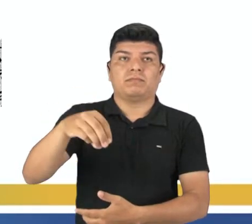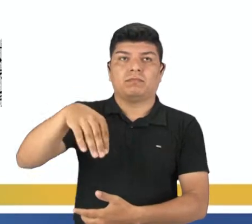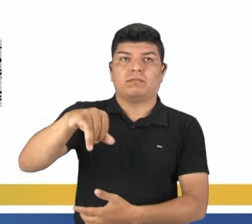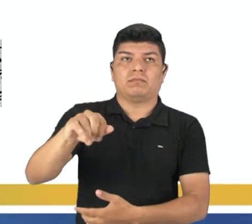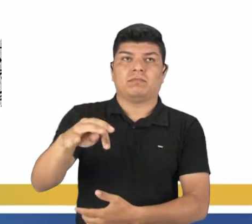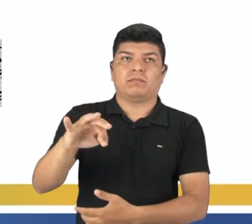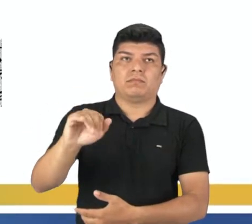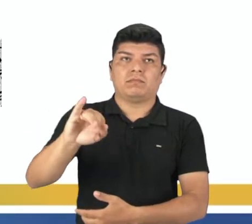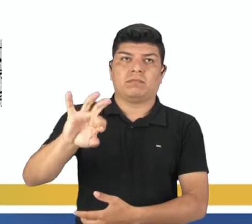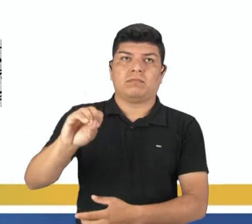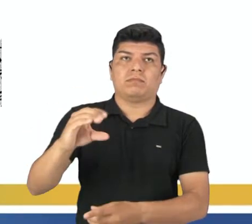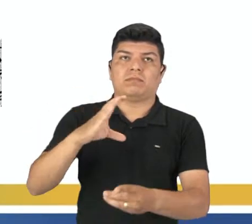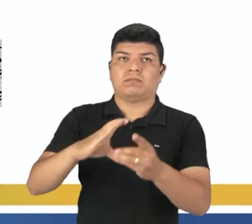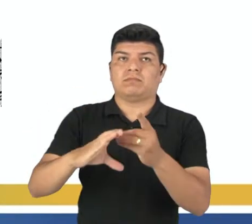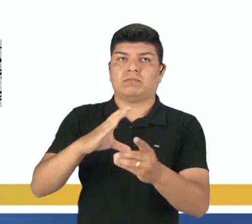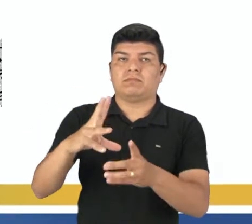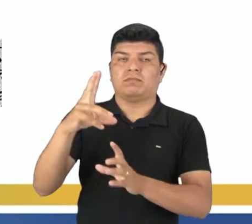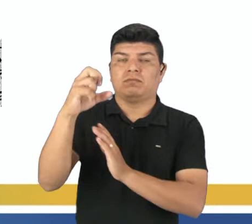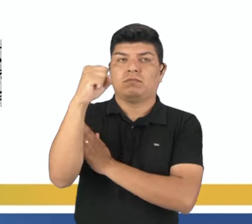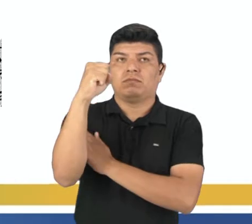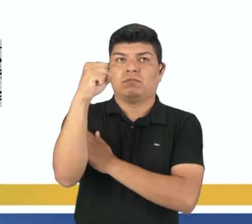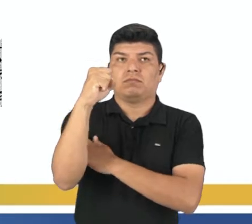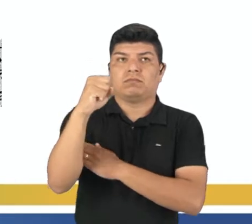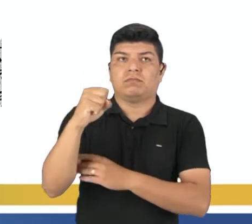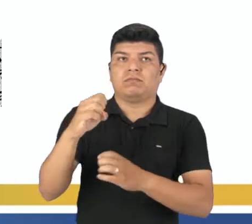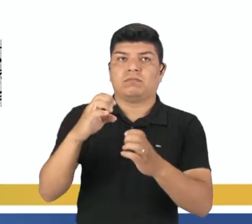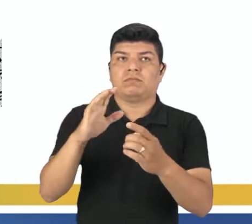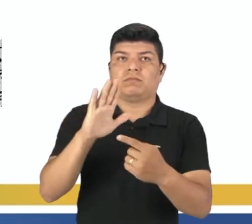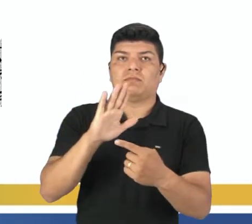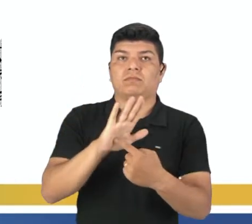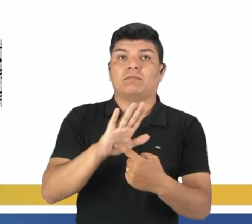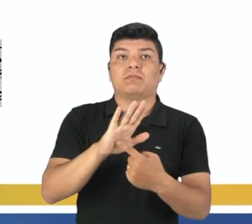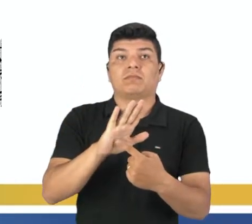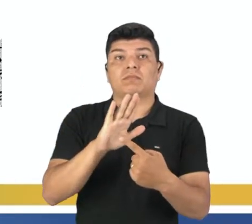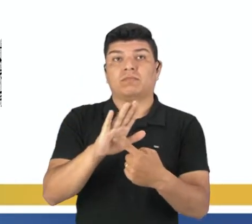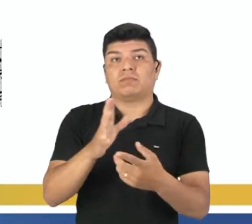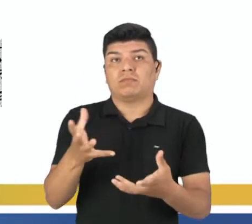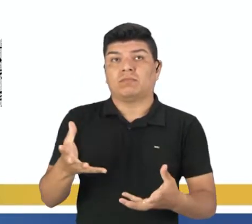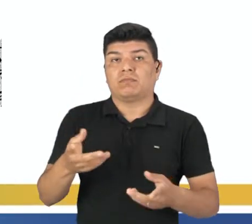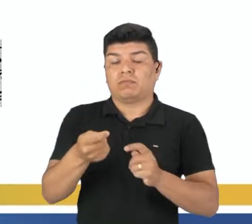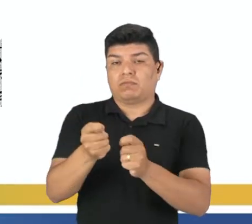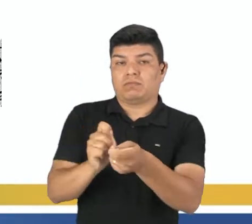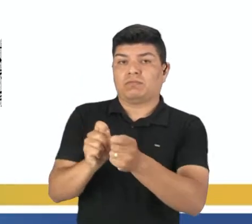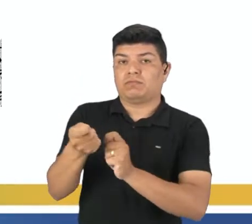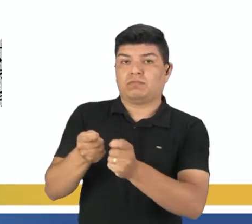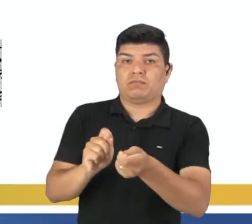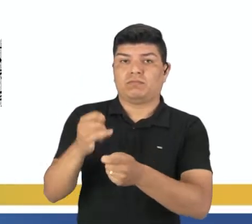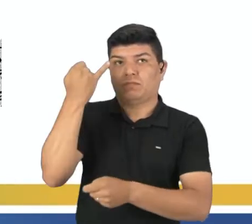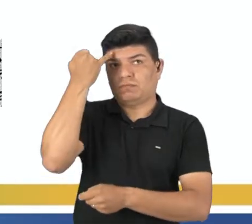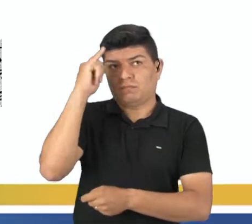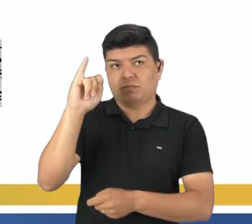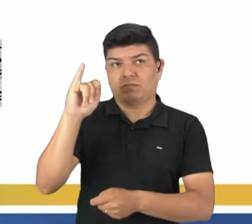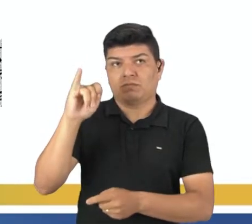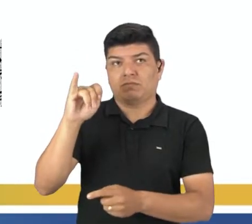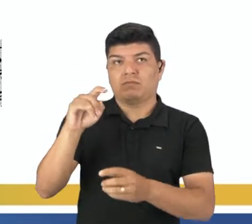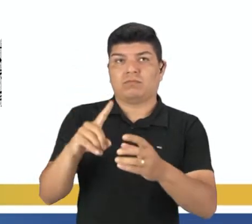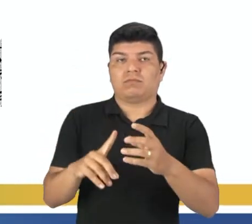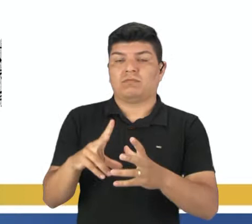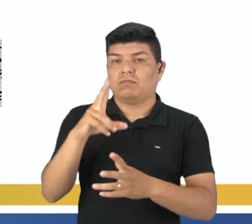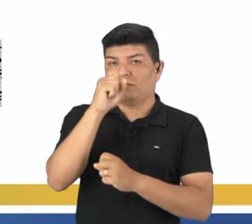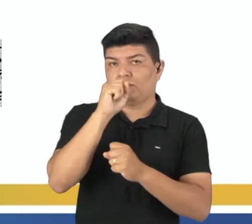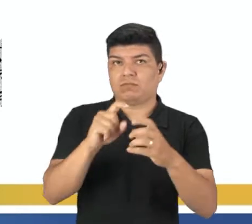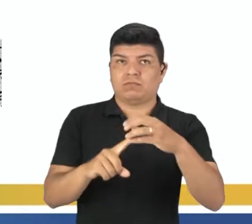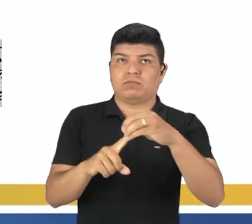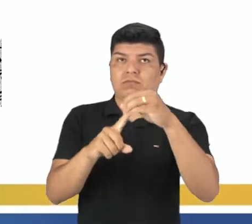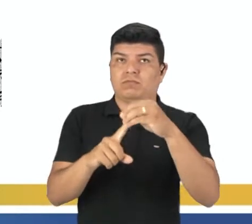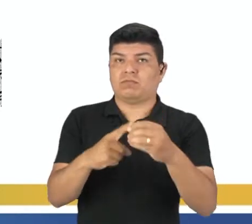militarismo, o culto à força física, propaganda e manipulação ideológica e centralização do poder. E aí tem uma